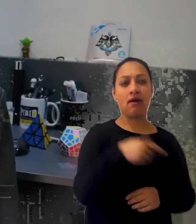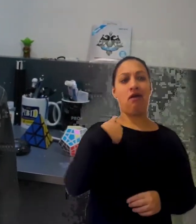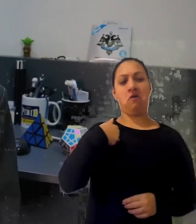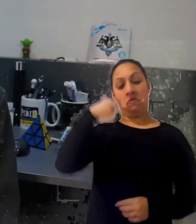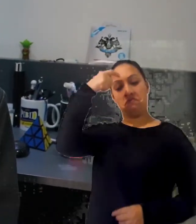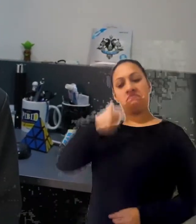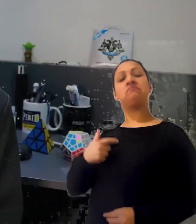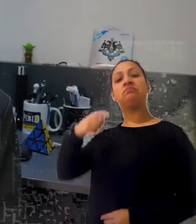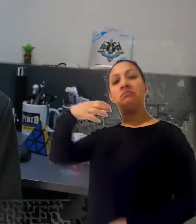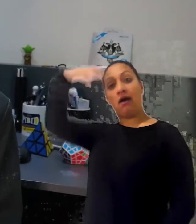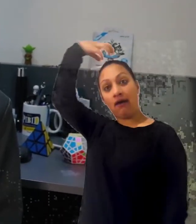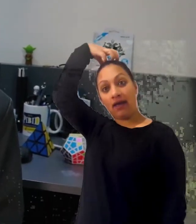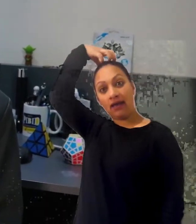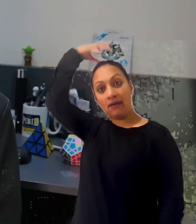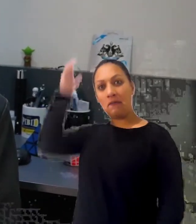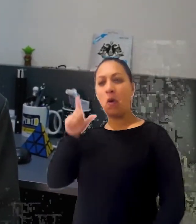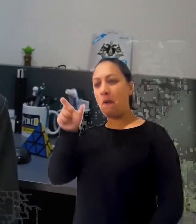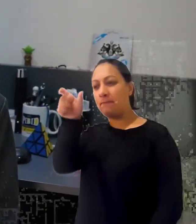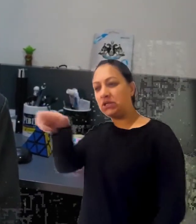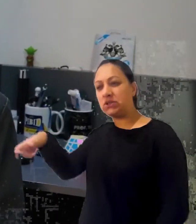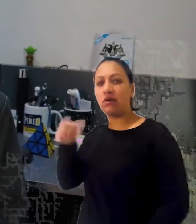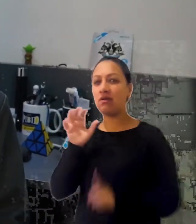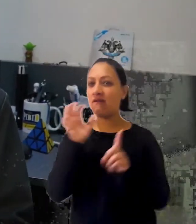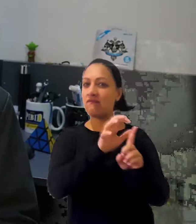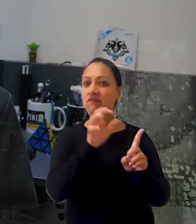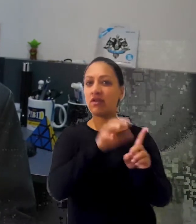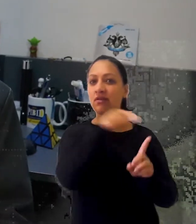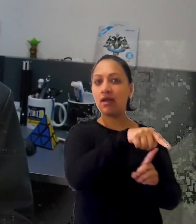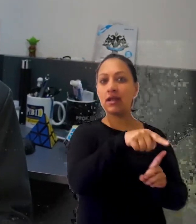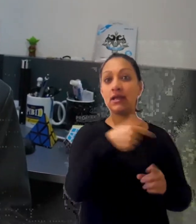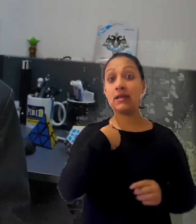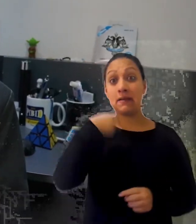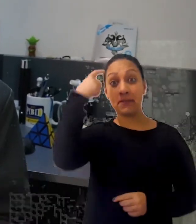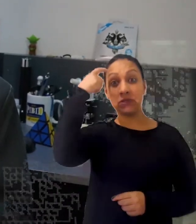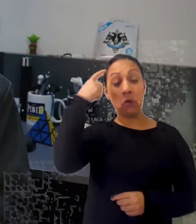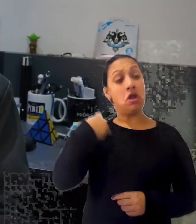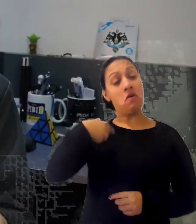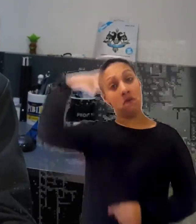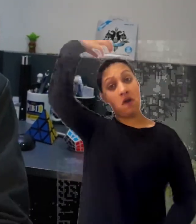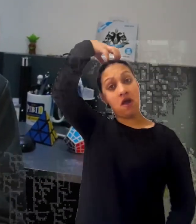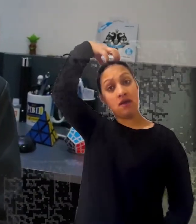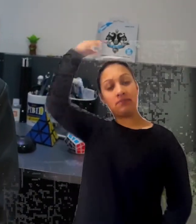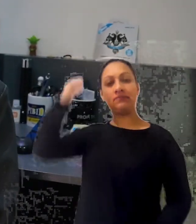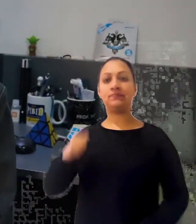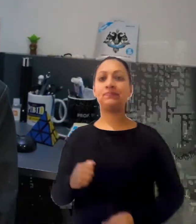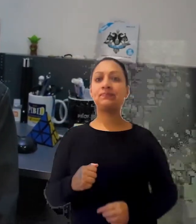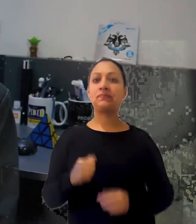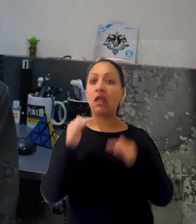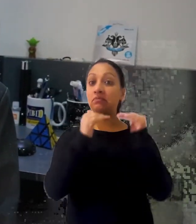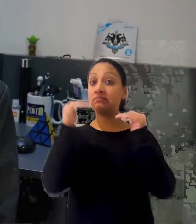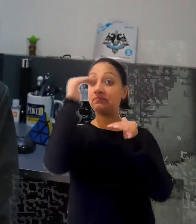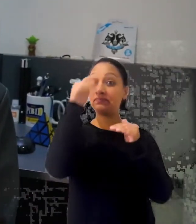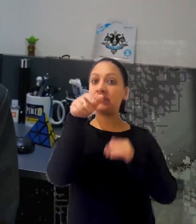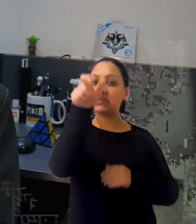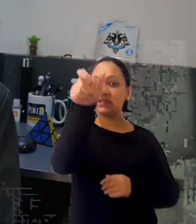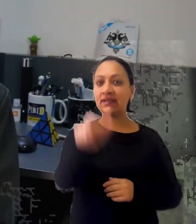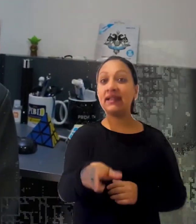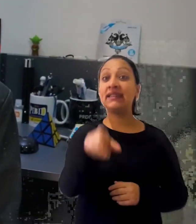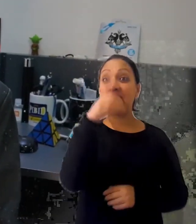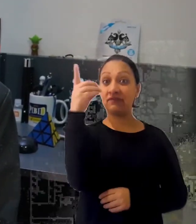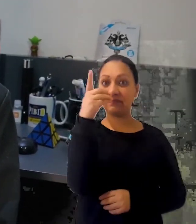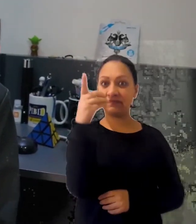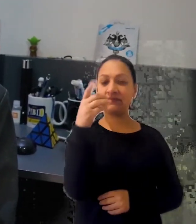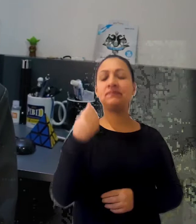Se deixou de se influenciar por outras pessoas e se colocou como rei em cima de Davi. Isso é uma questão